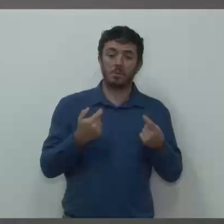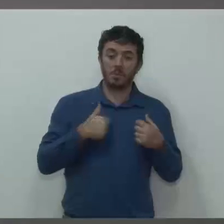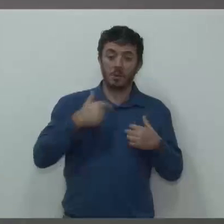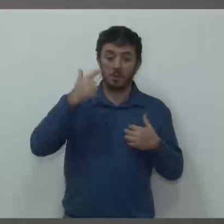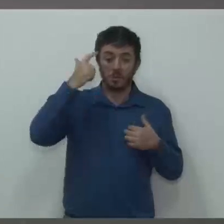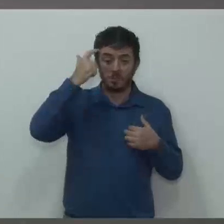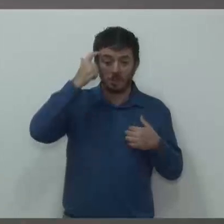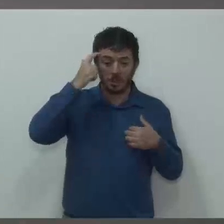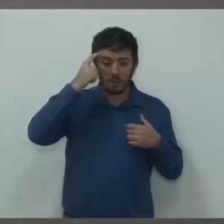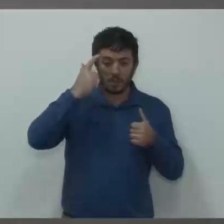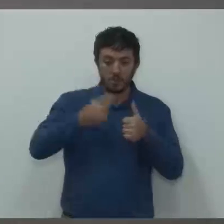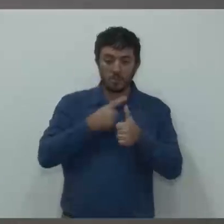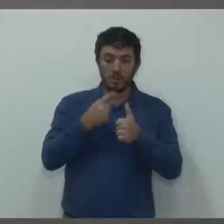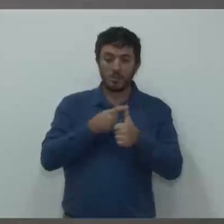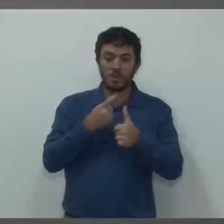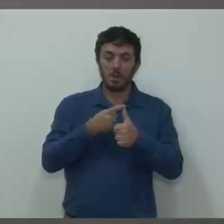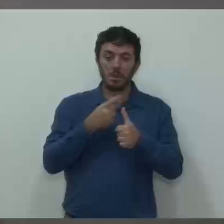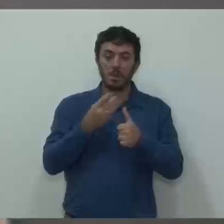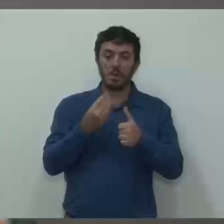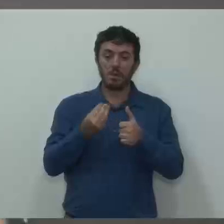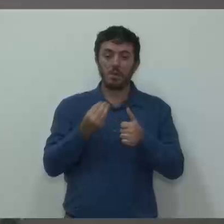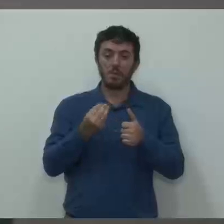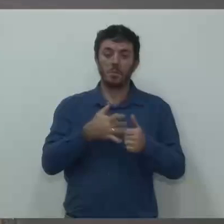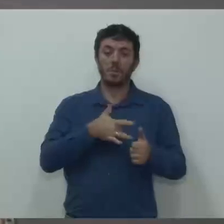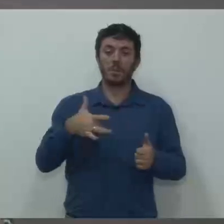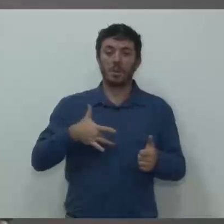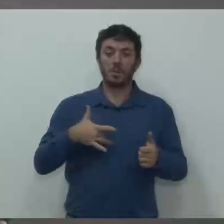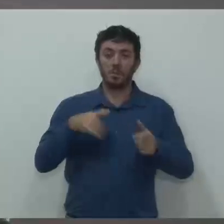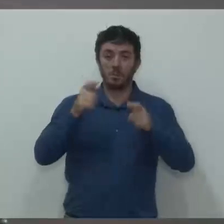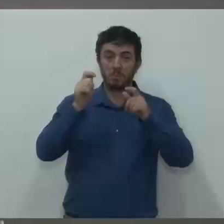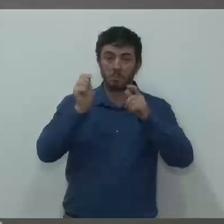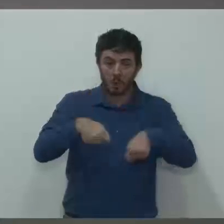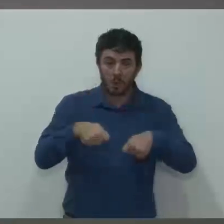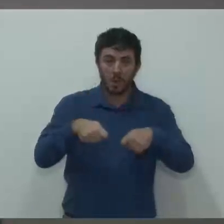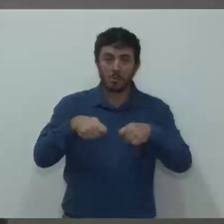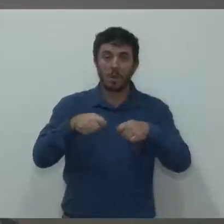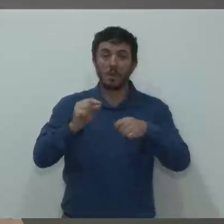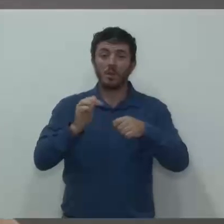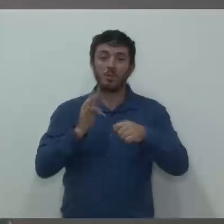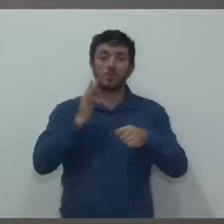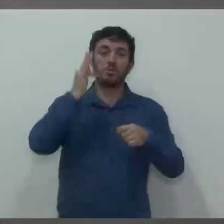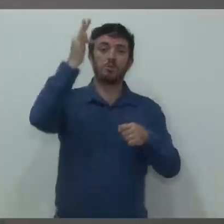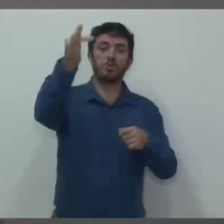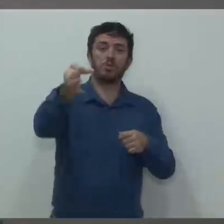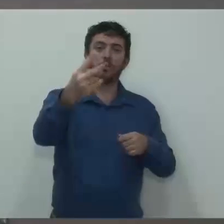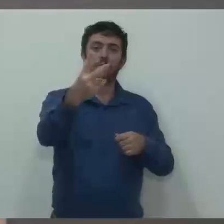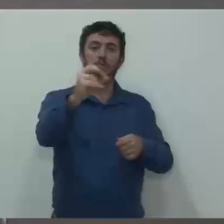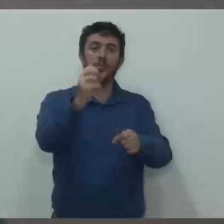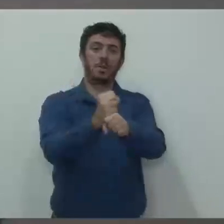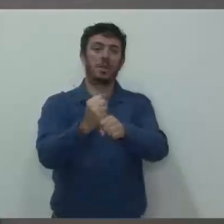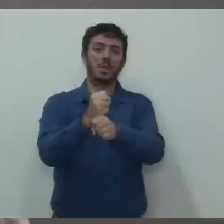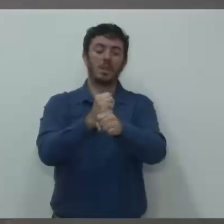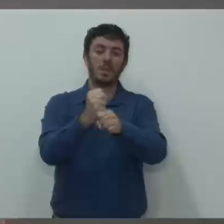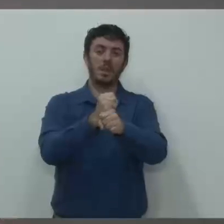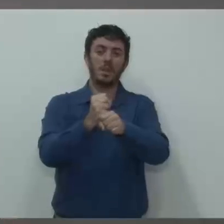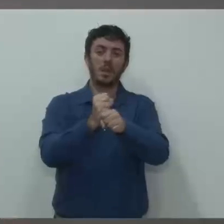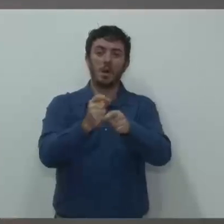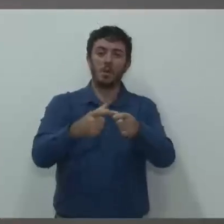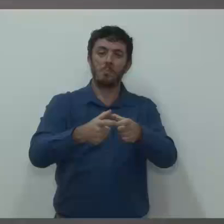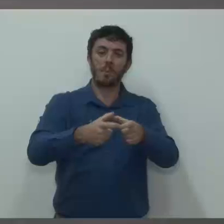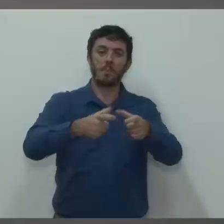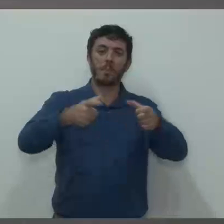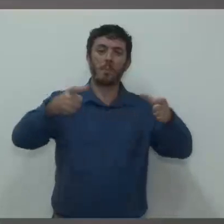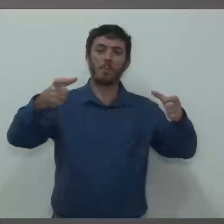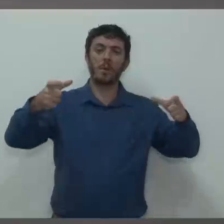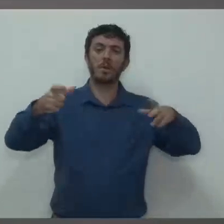da cidade para daqui 20 anos? Com base no que a gente pode permitir ou não a liberação de um novo